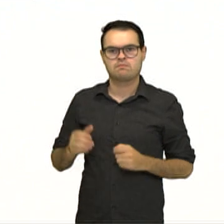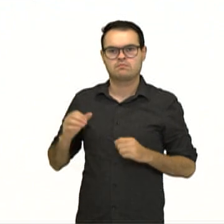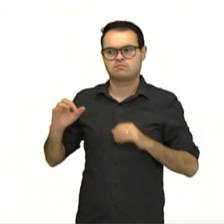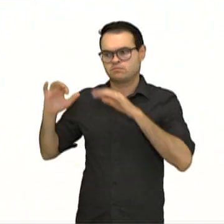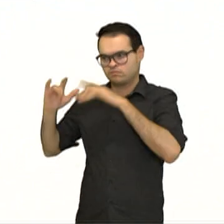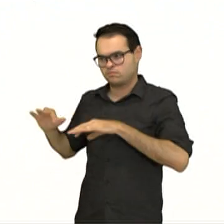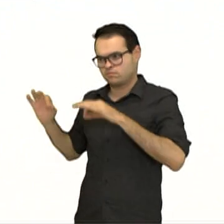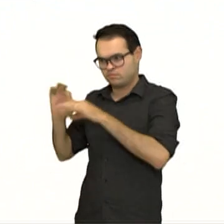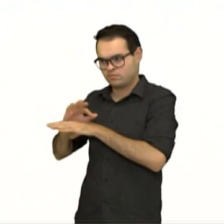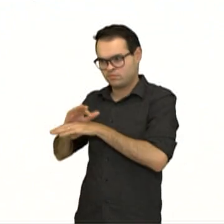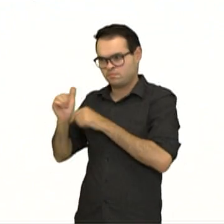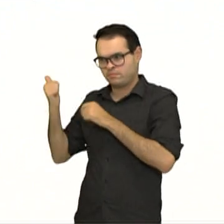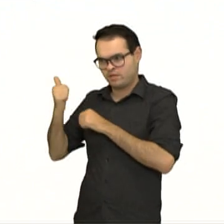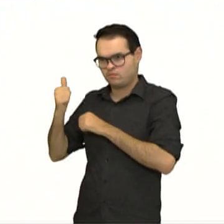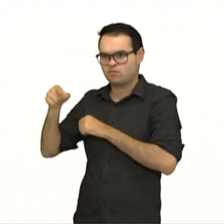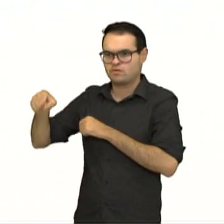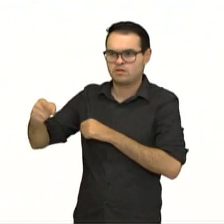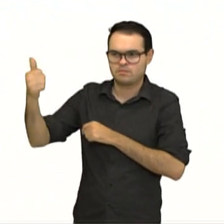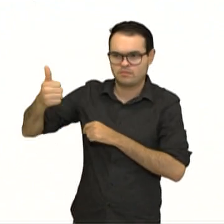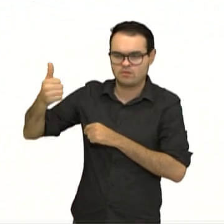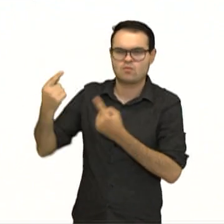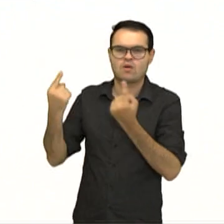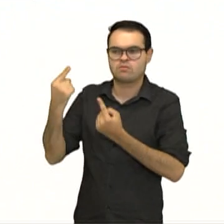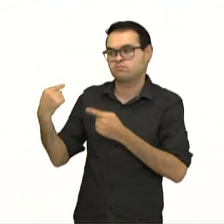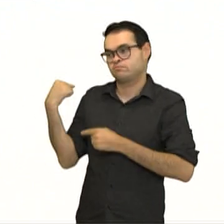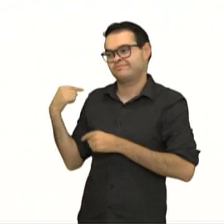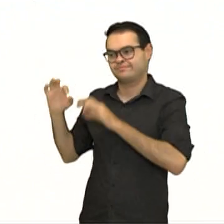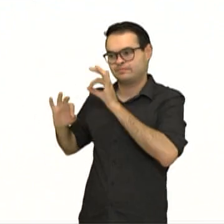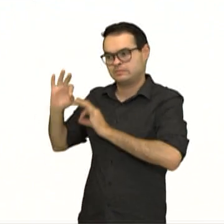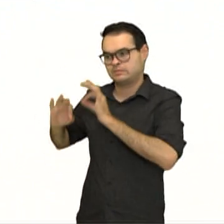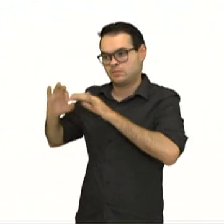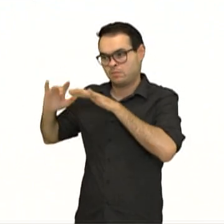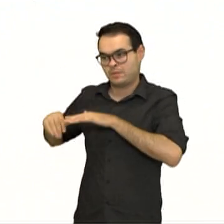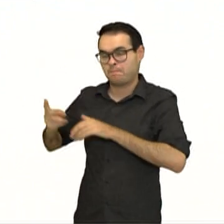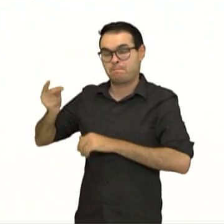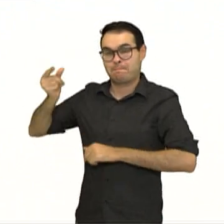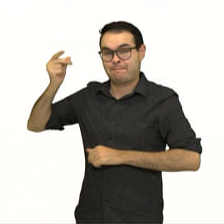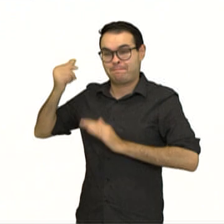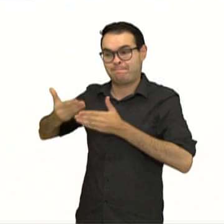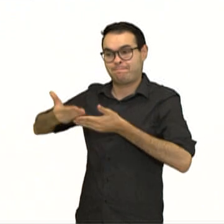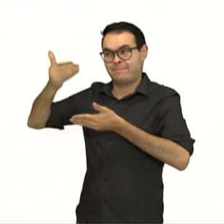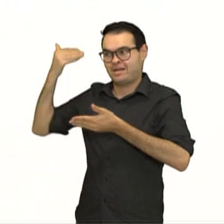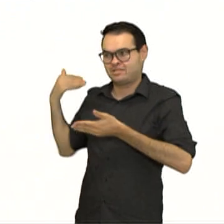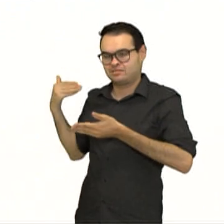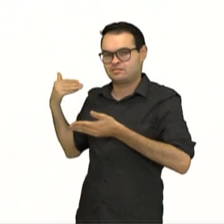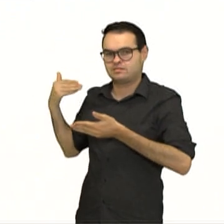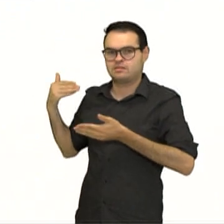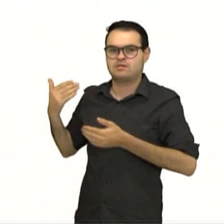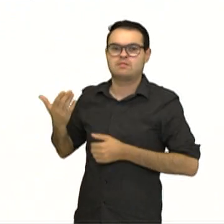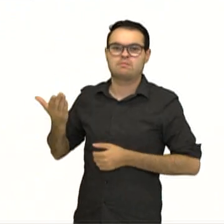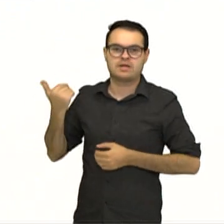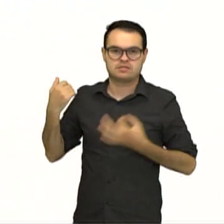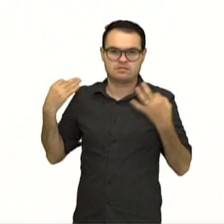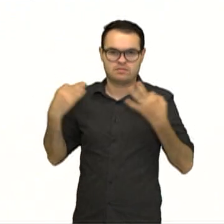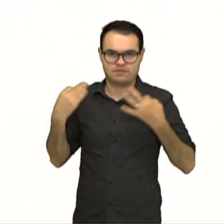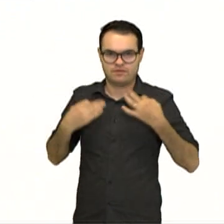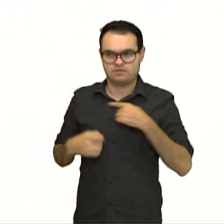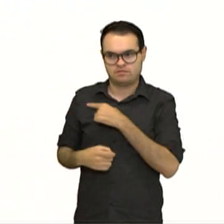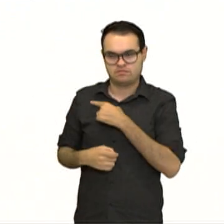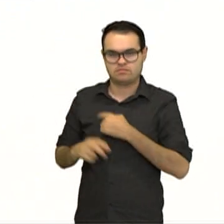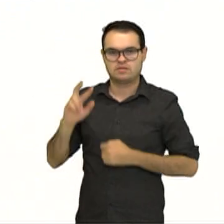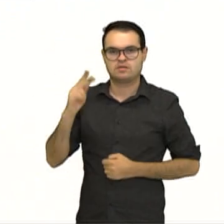chegou primeiro? Terminei primeiro. A ação mais antiga é justamente aquela que você joga para o passado perfeito,